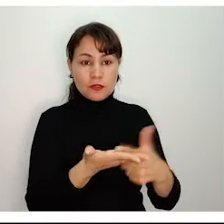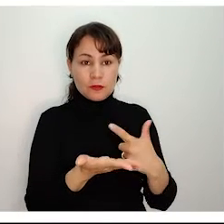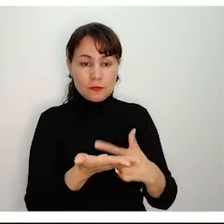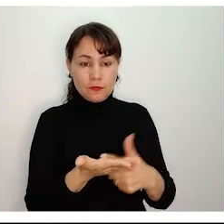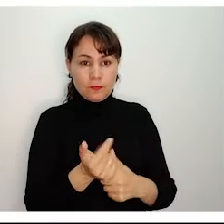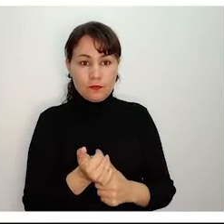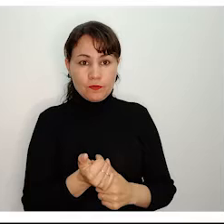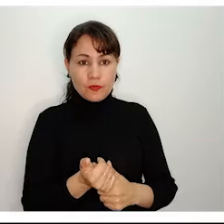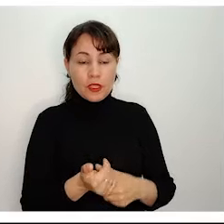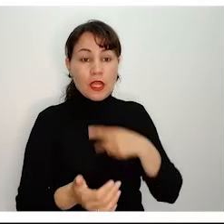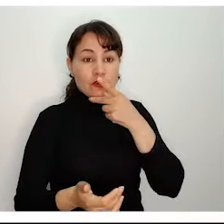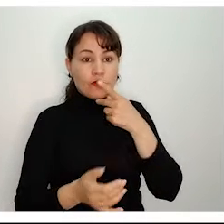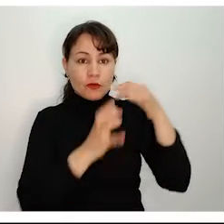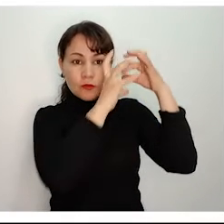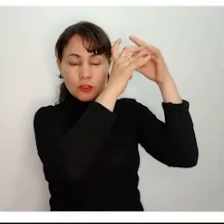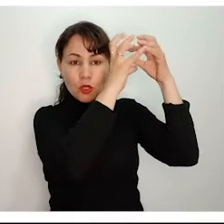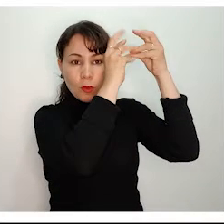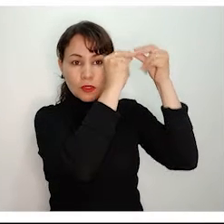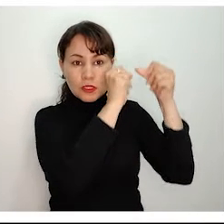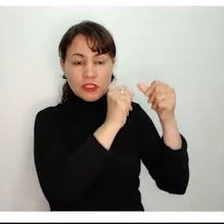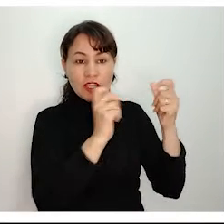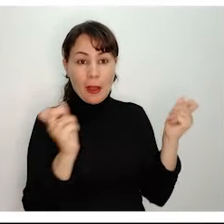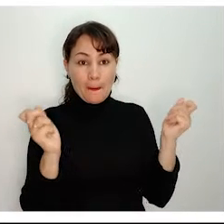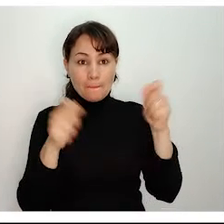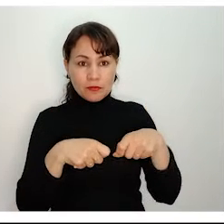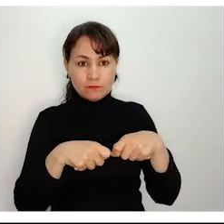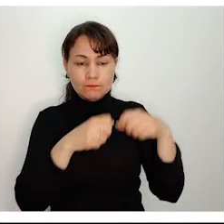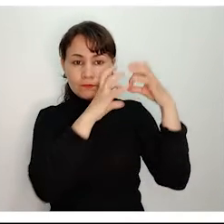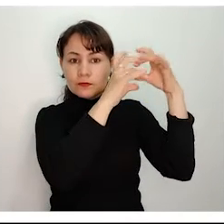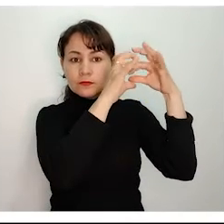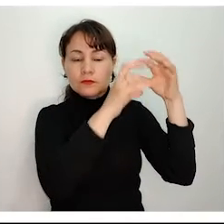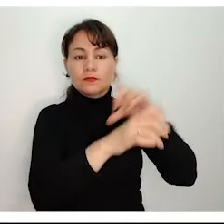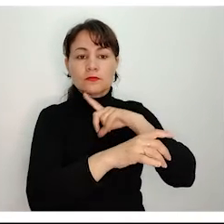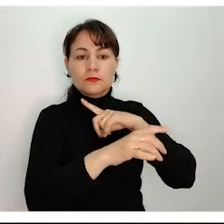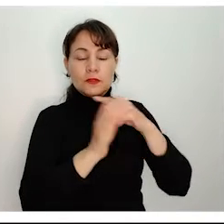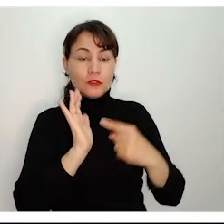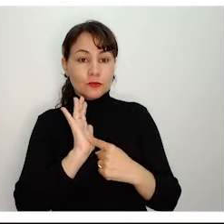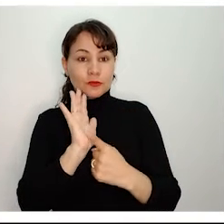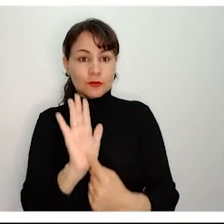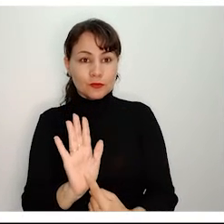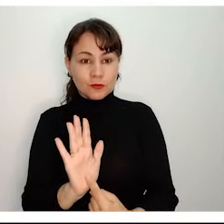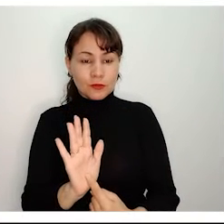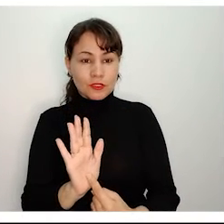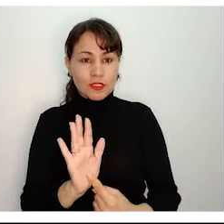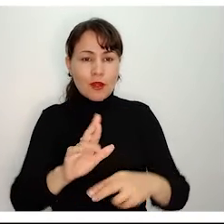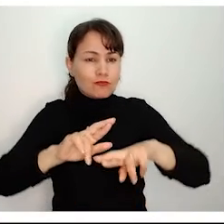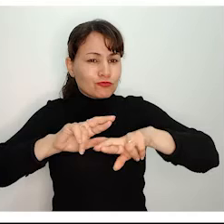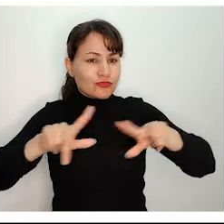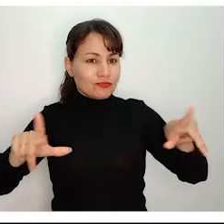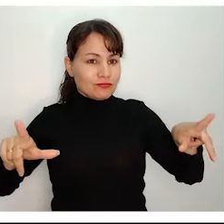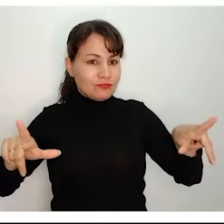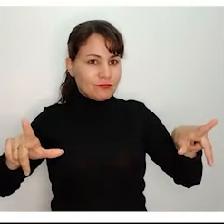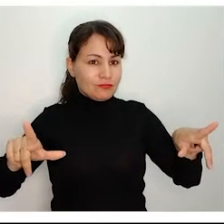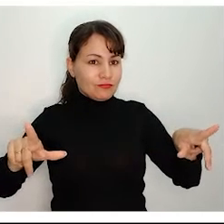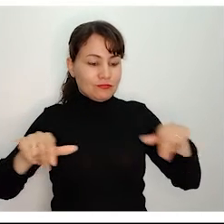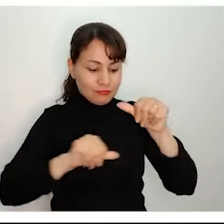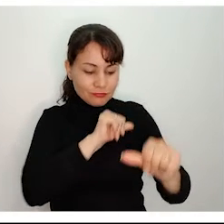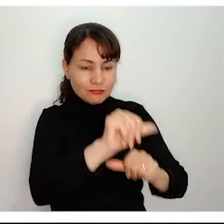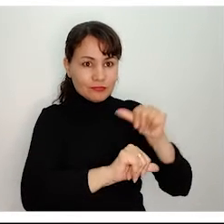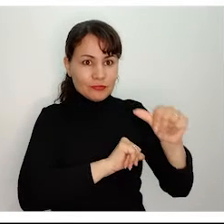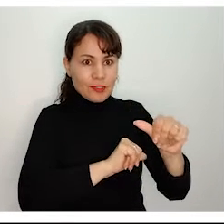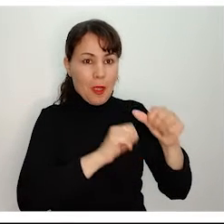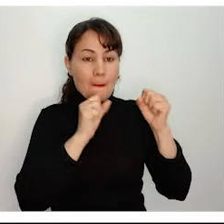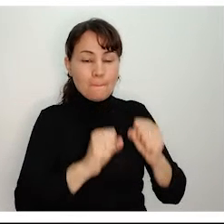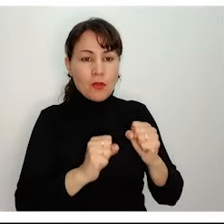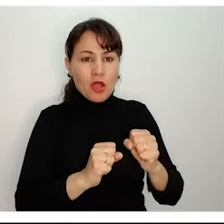então, nesse livro? Que a neuroplasticidade é a capacidade que o cérebro tem de apresentar mudanças.